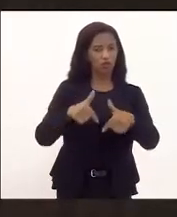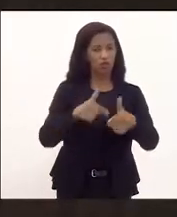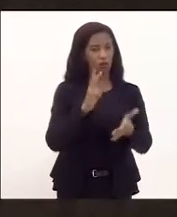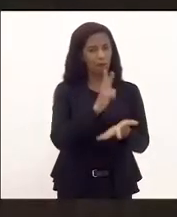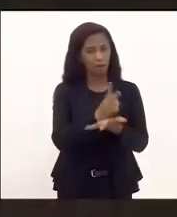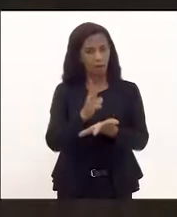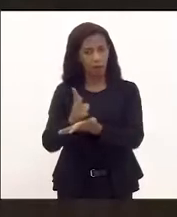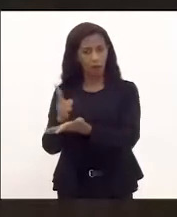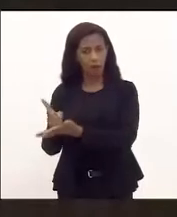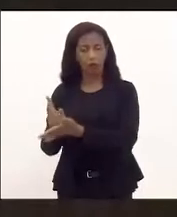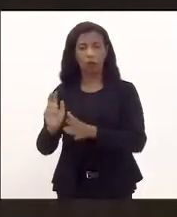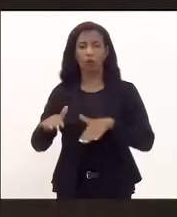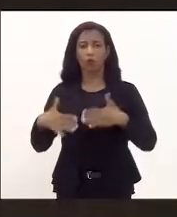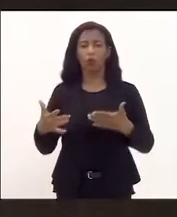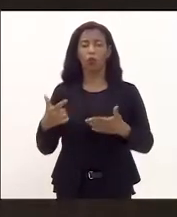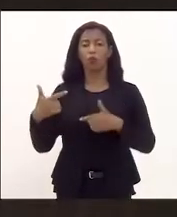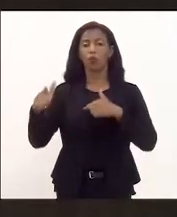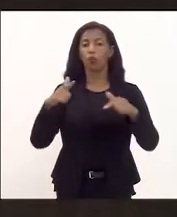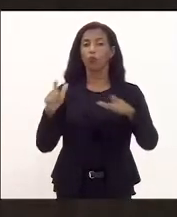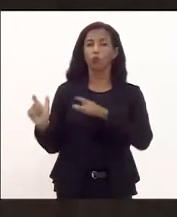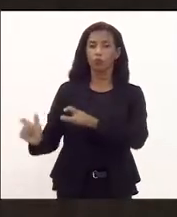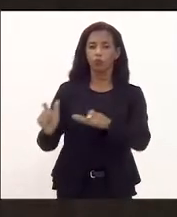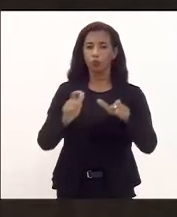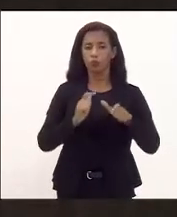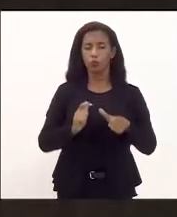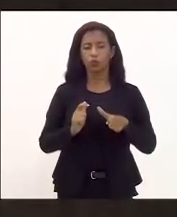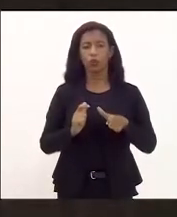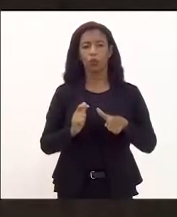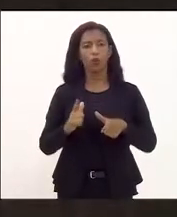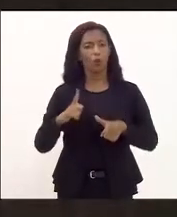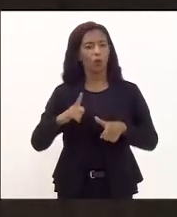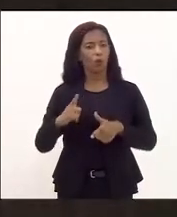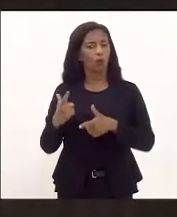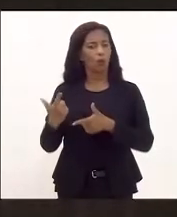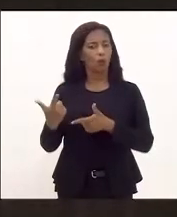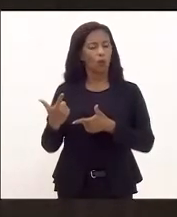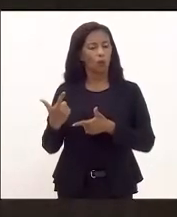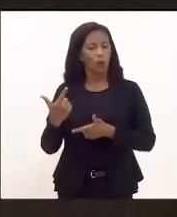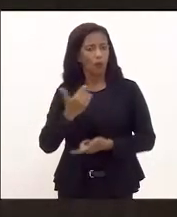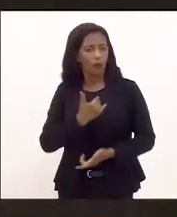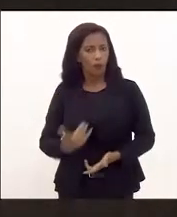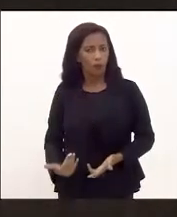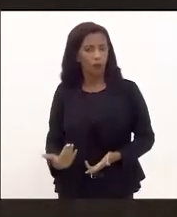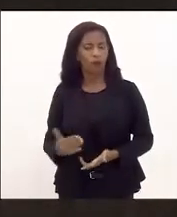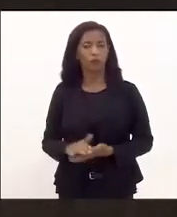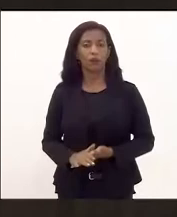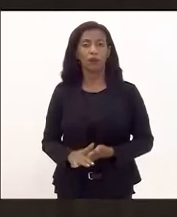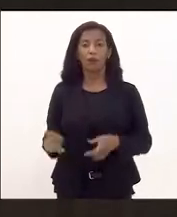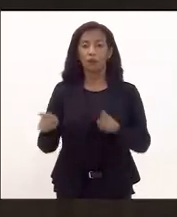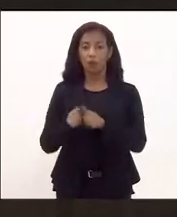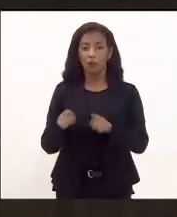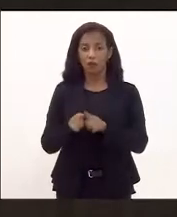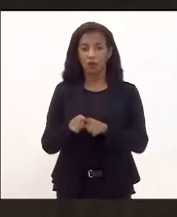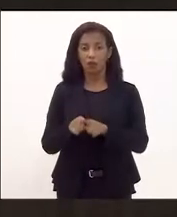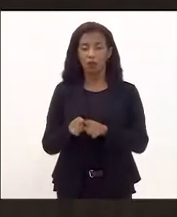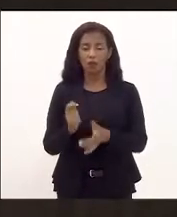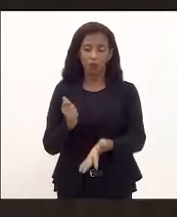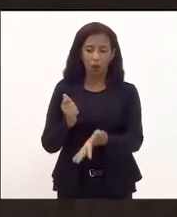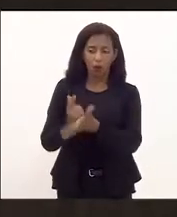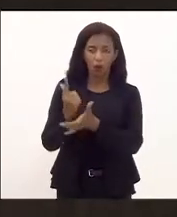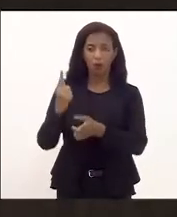território, enquanto há outros territórios com lacunas da intervenção pública. E, além disso, para aquisição de